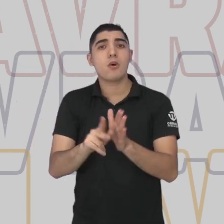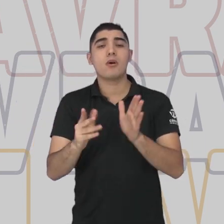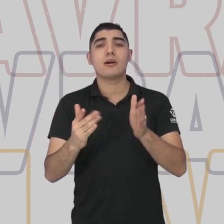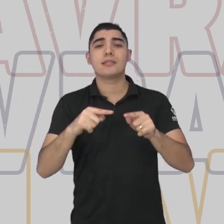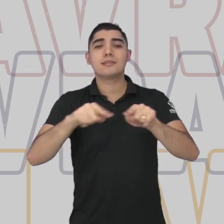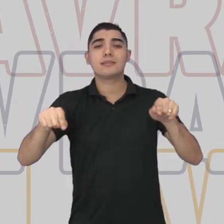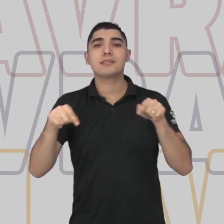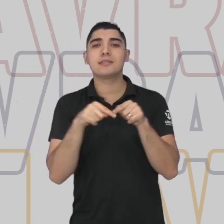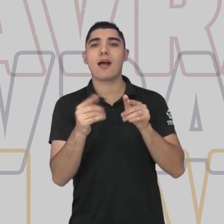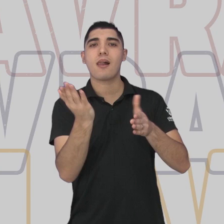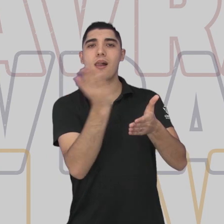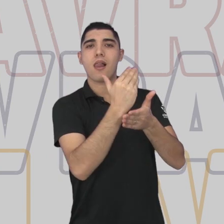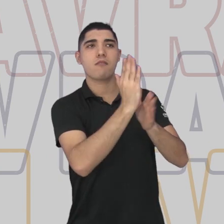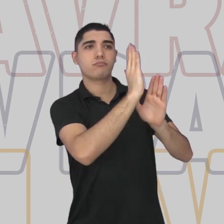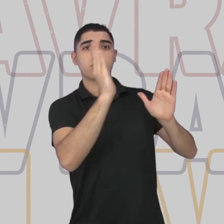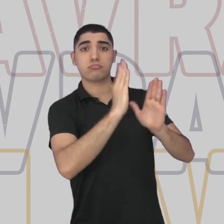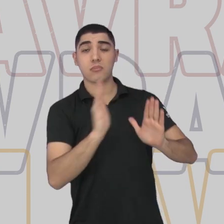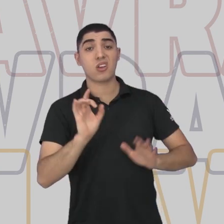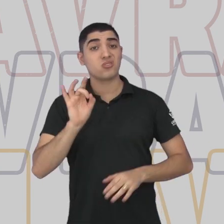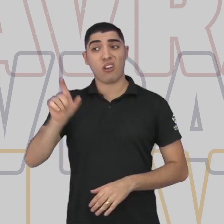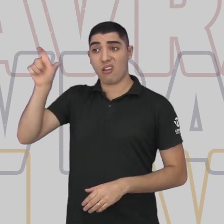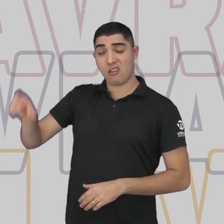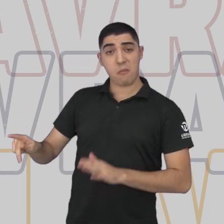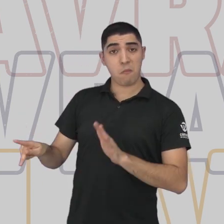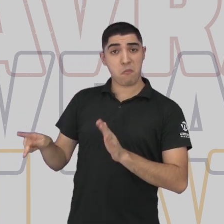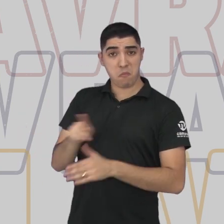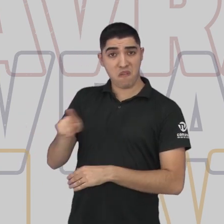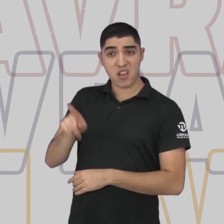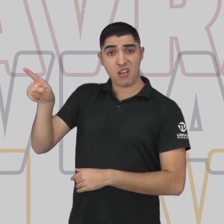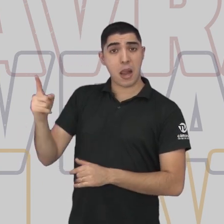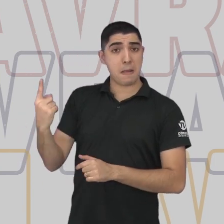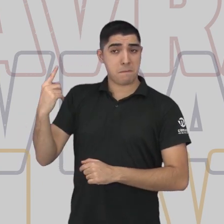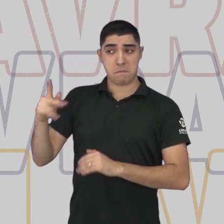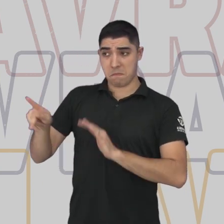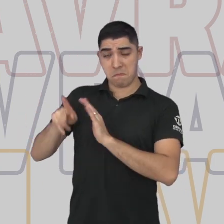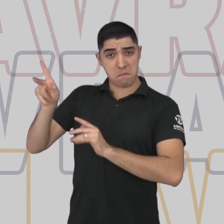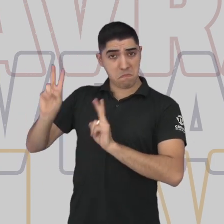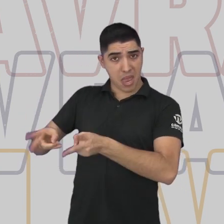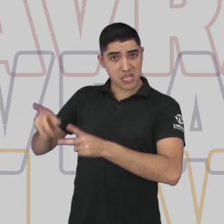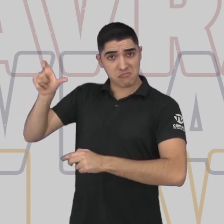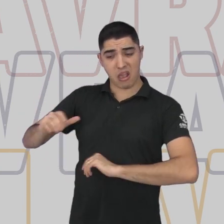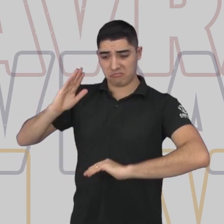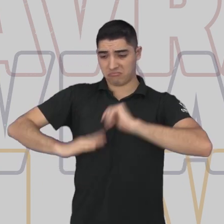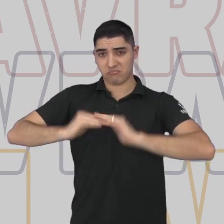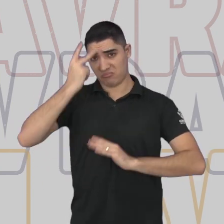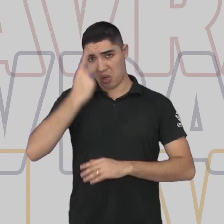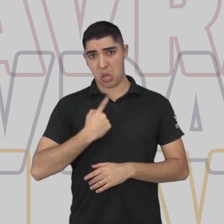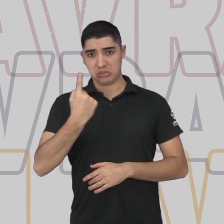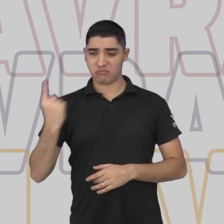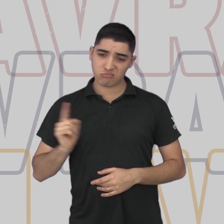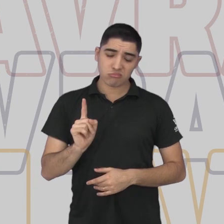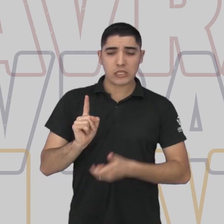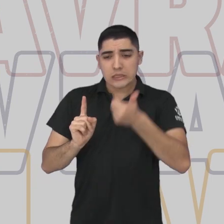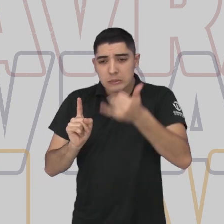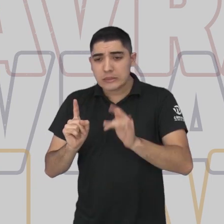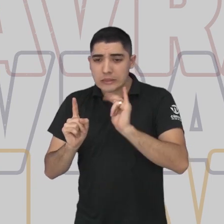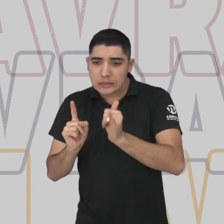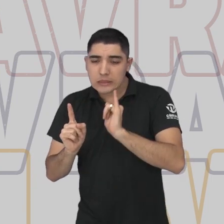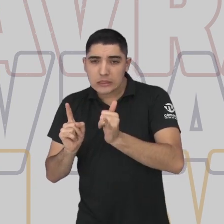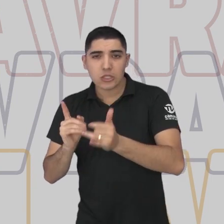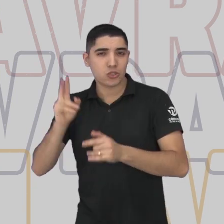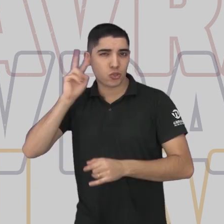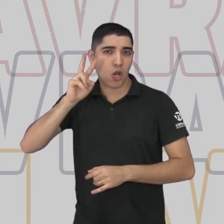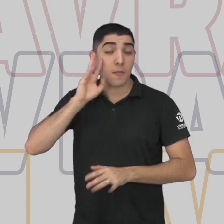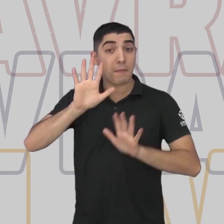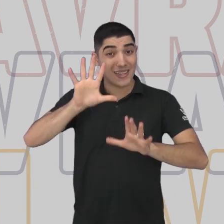o professor que vai por conta e vai lá e conta a história, faz a diferença. Contar a